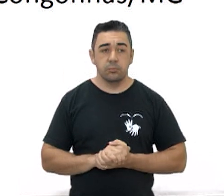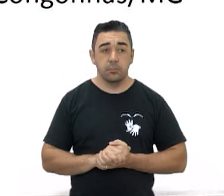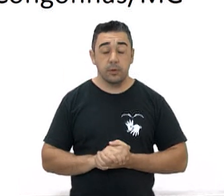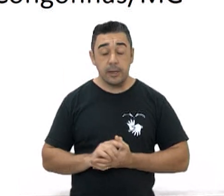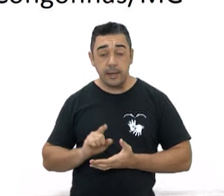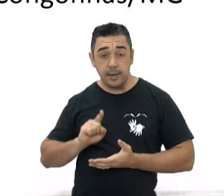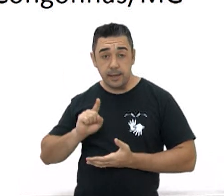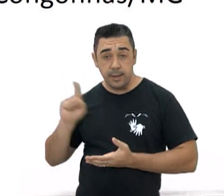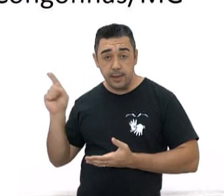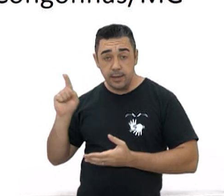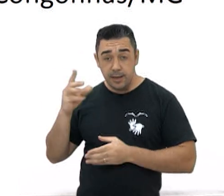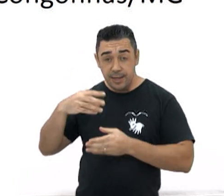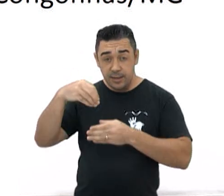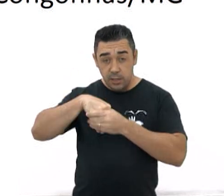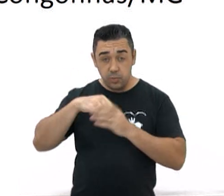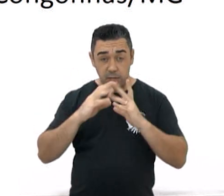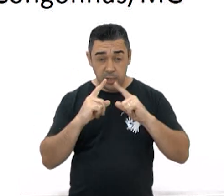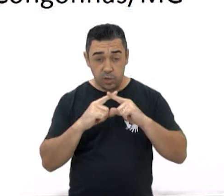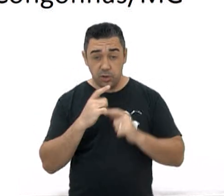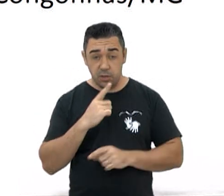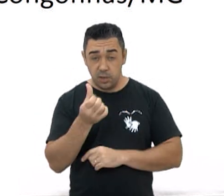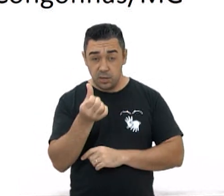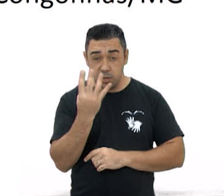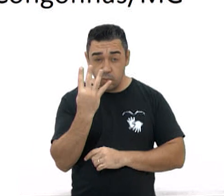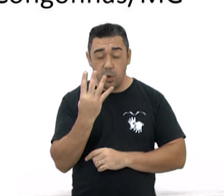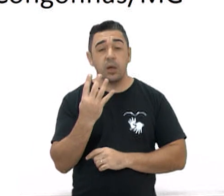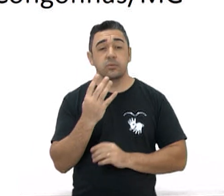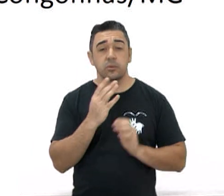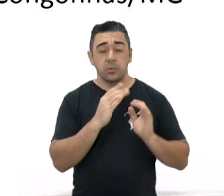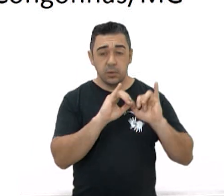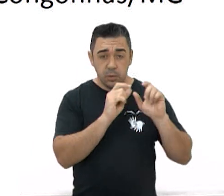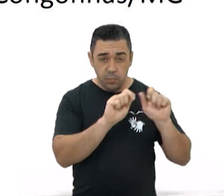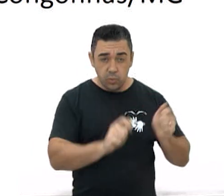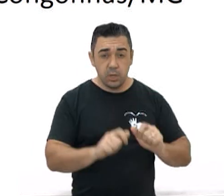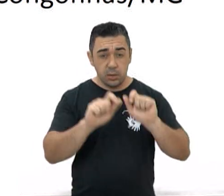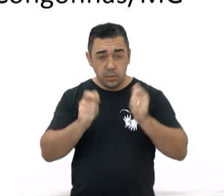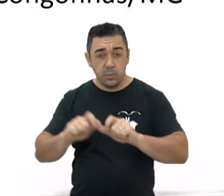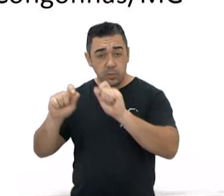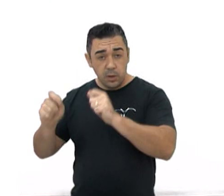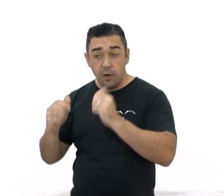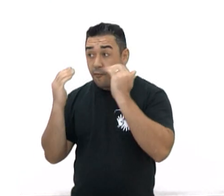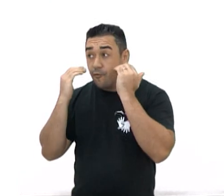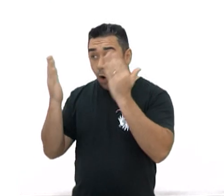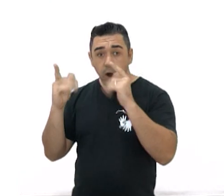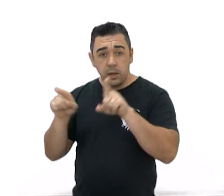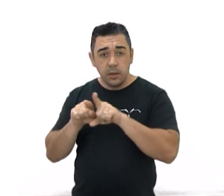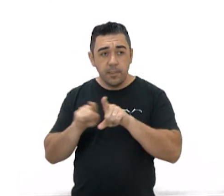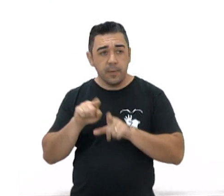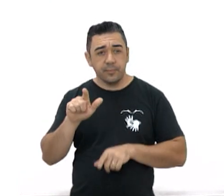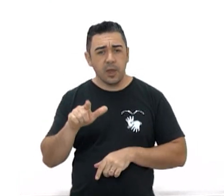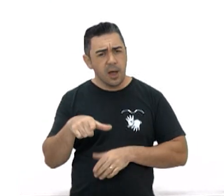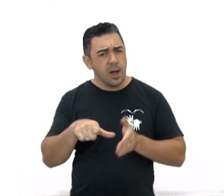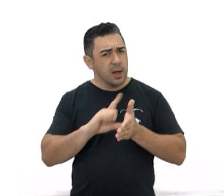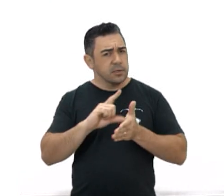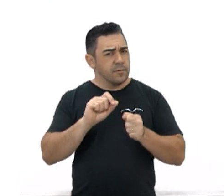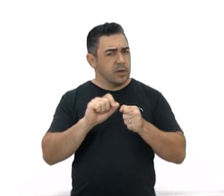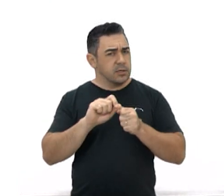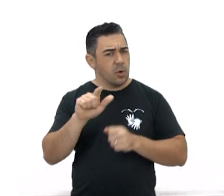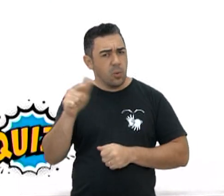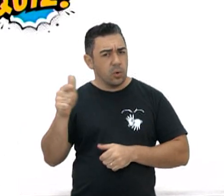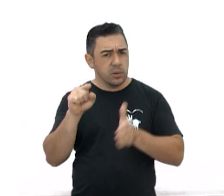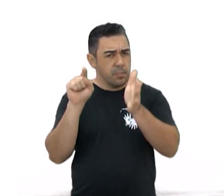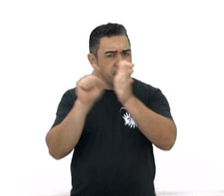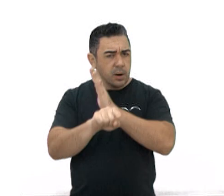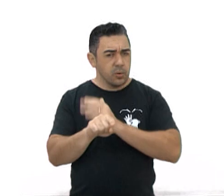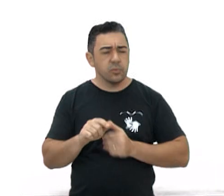Então, dentro da igreja são 64 esculturas e tem a parte externa também. Antes, vamos fazer mais um quiz.